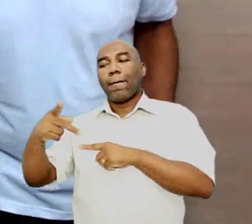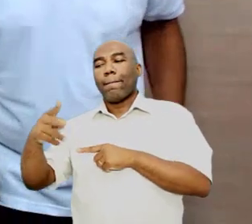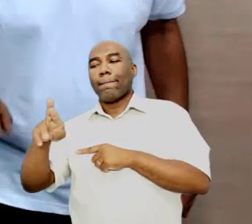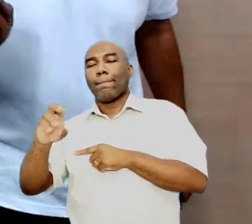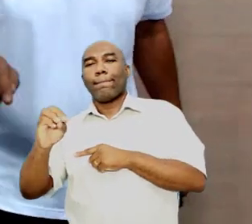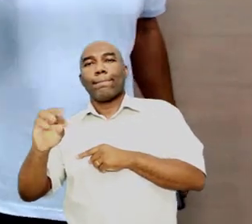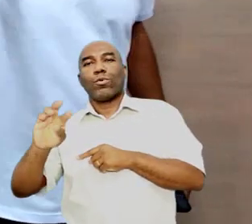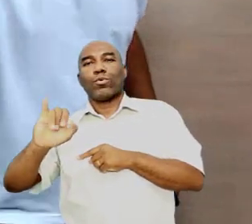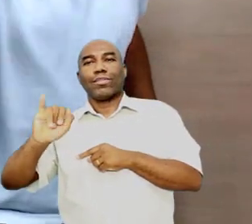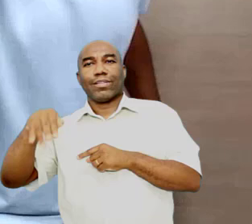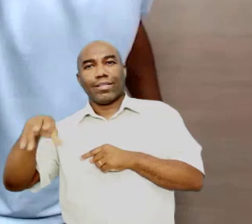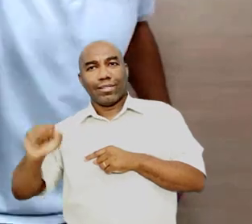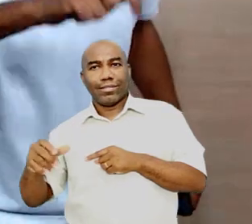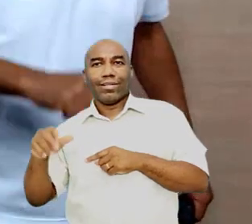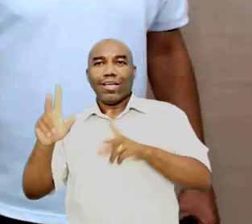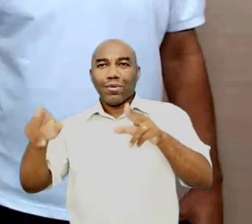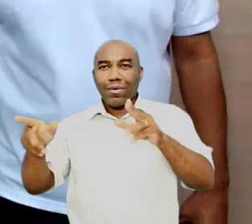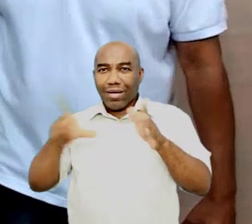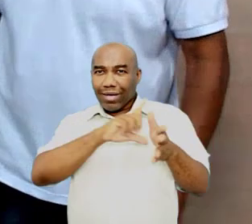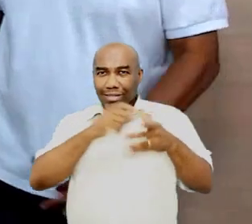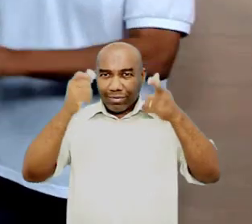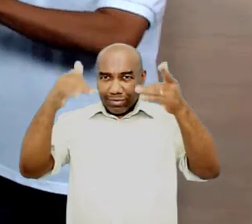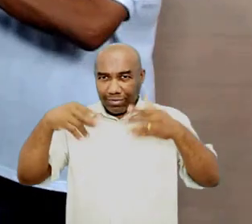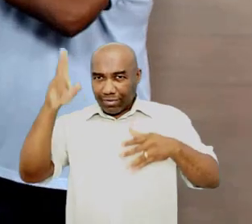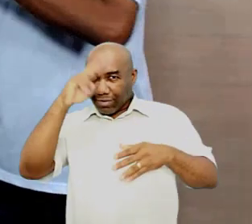AIDS, produzida pelo próprio vírus.